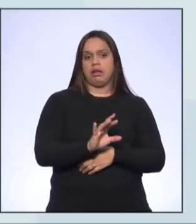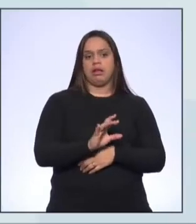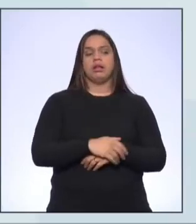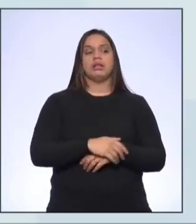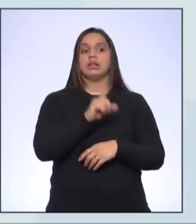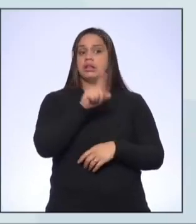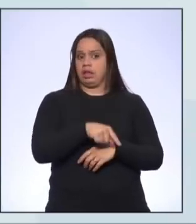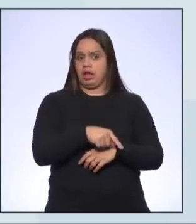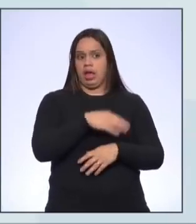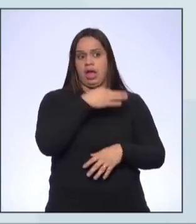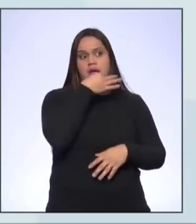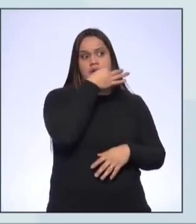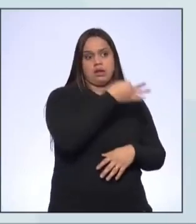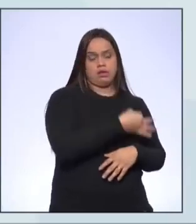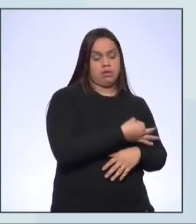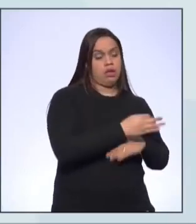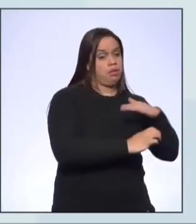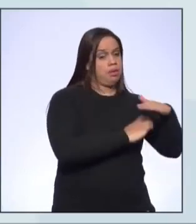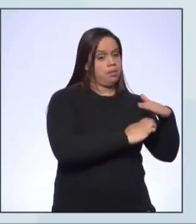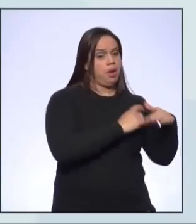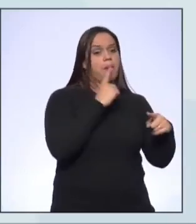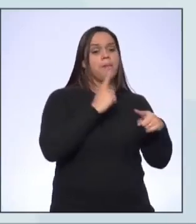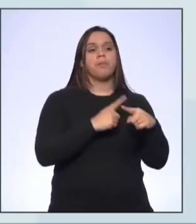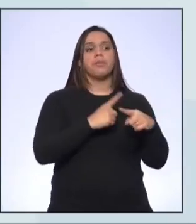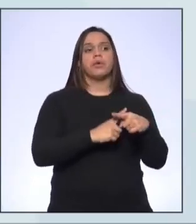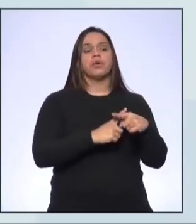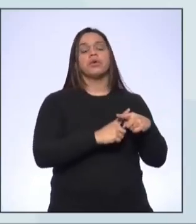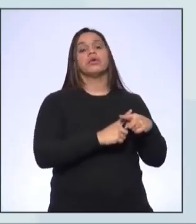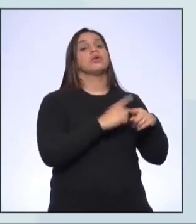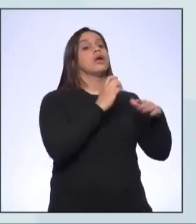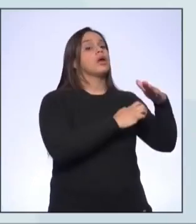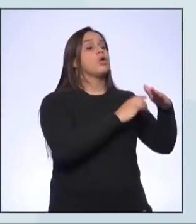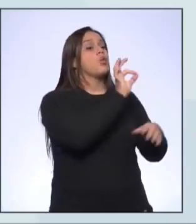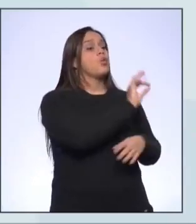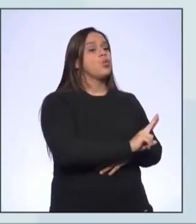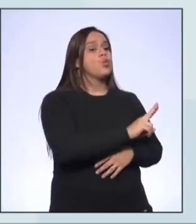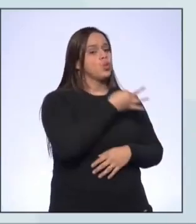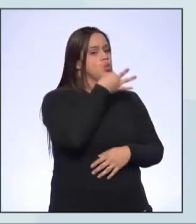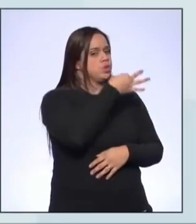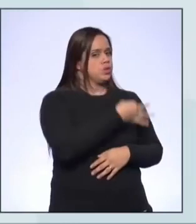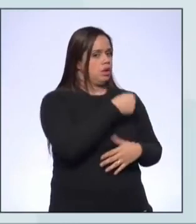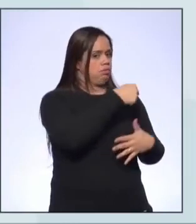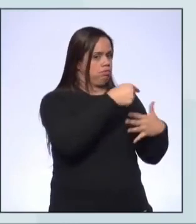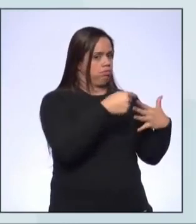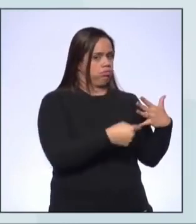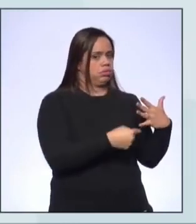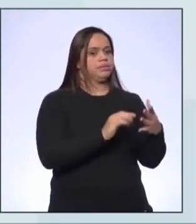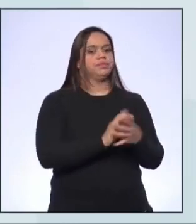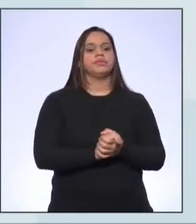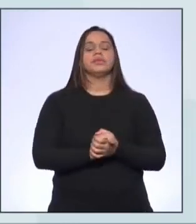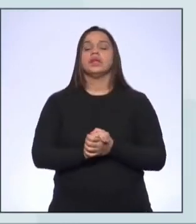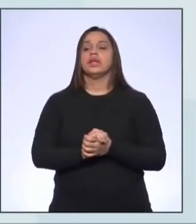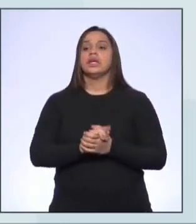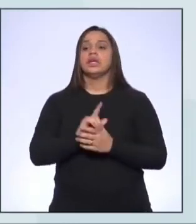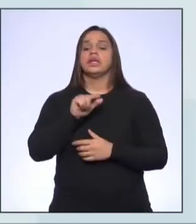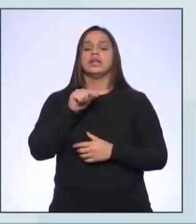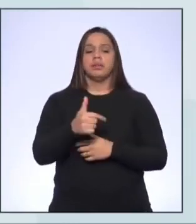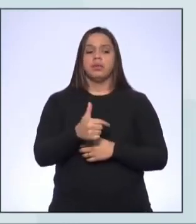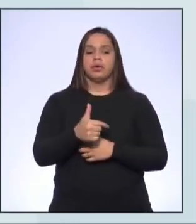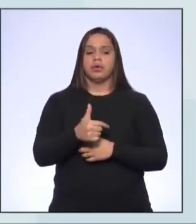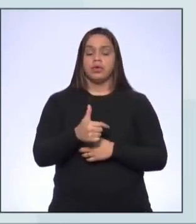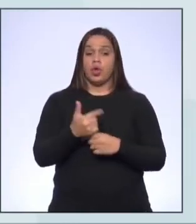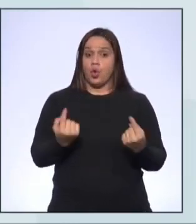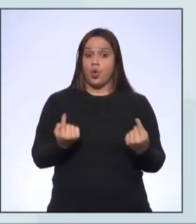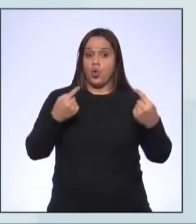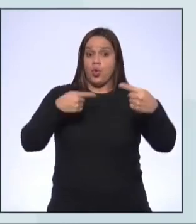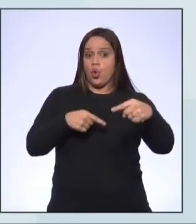caso, as argumentações do laboratório. Por que o laboratório usa esses argumentos? E a sequência é: nos contra-argumentos